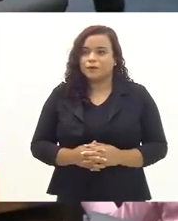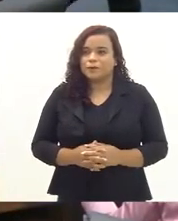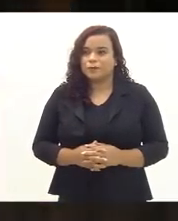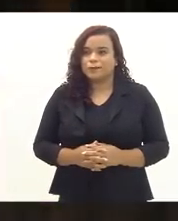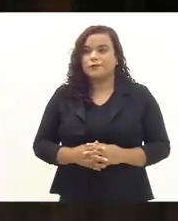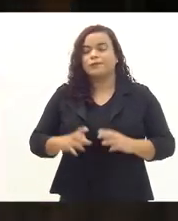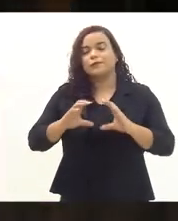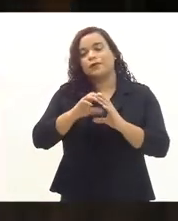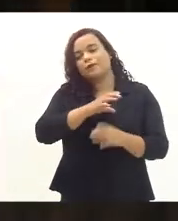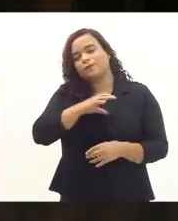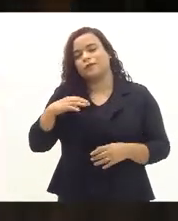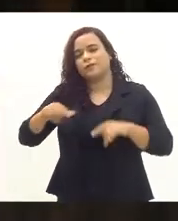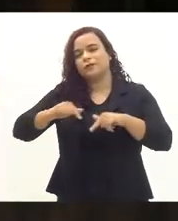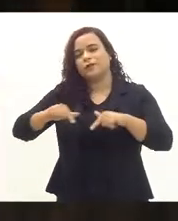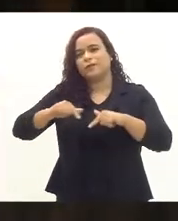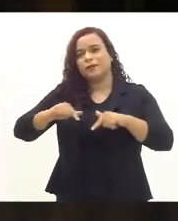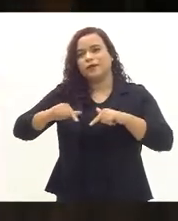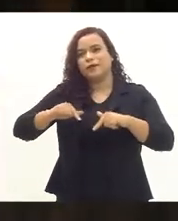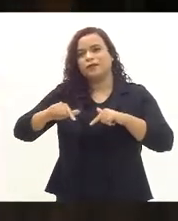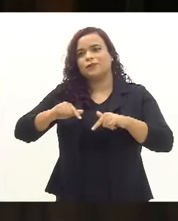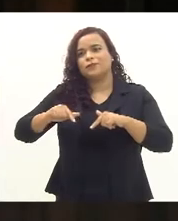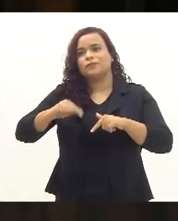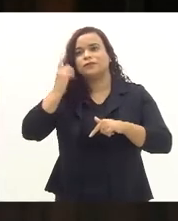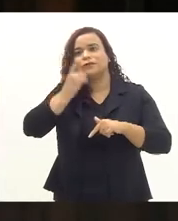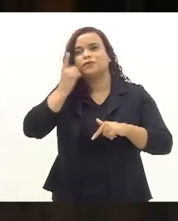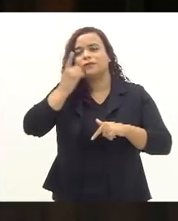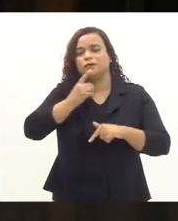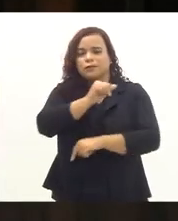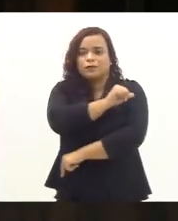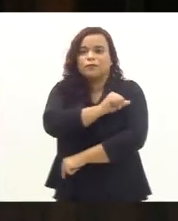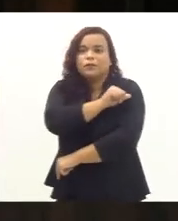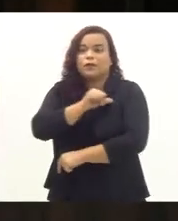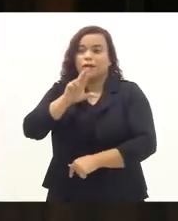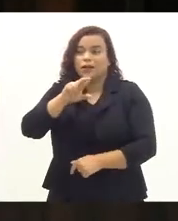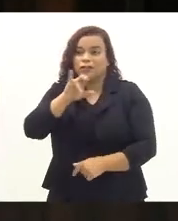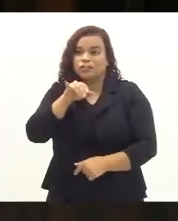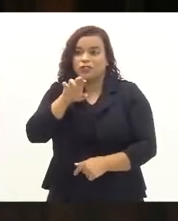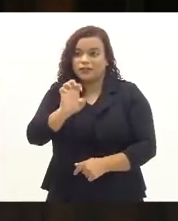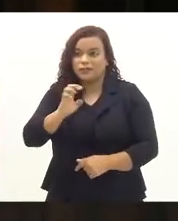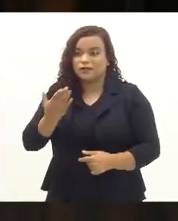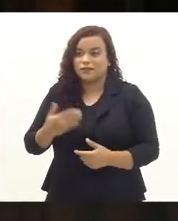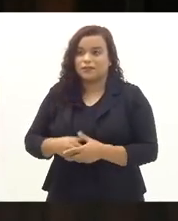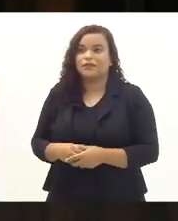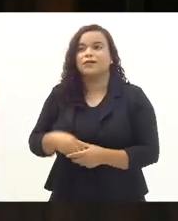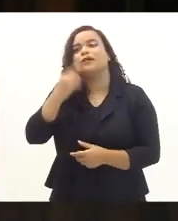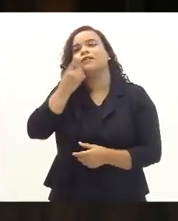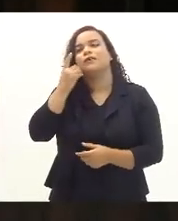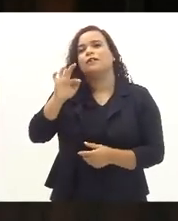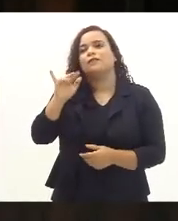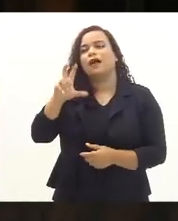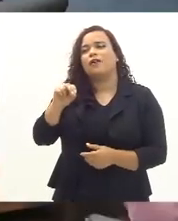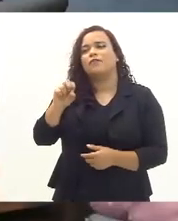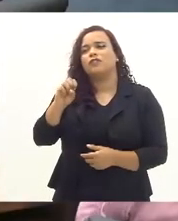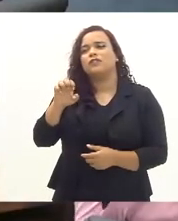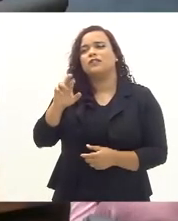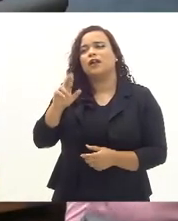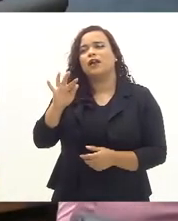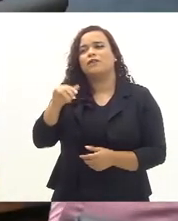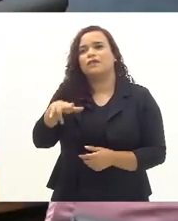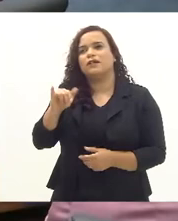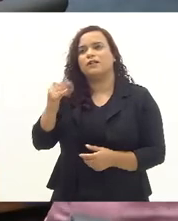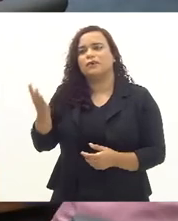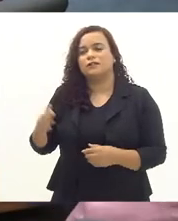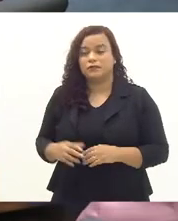e pela comissão de trabalho Deputado a a primeira Rejane o resultado Fábio Santos Filho